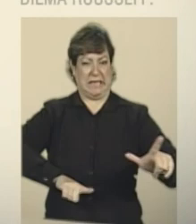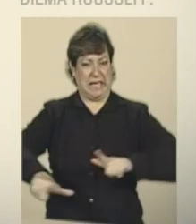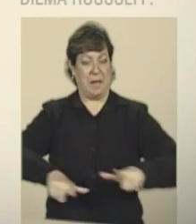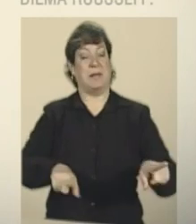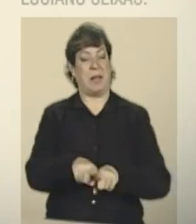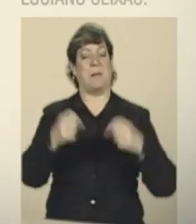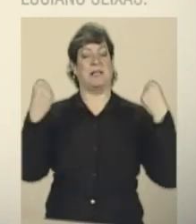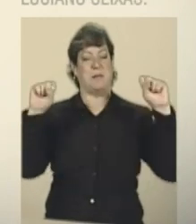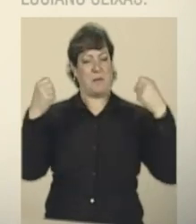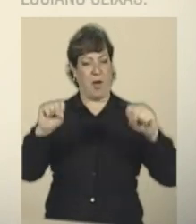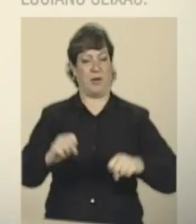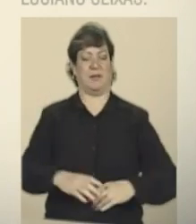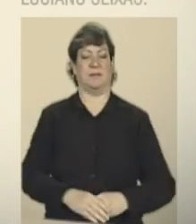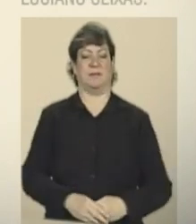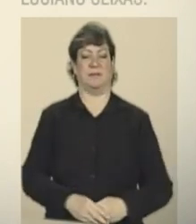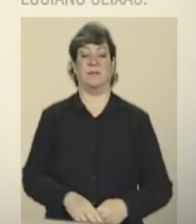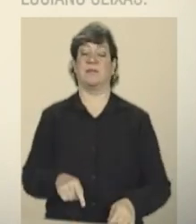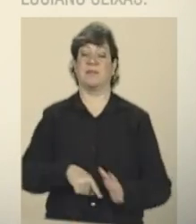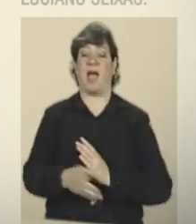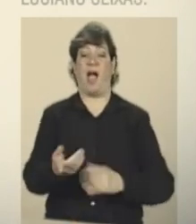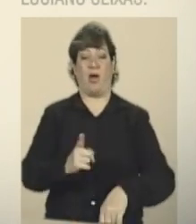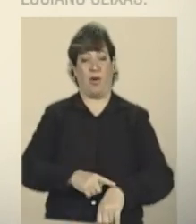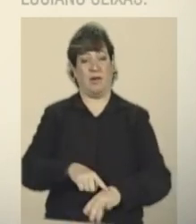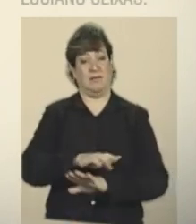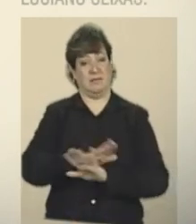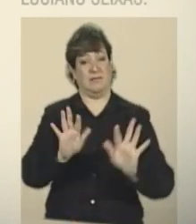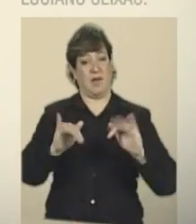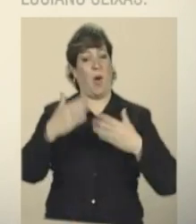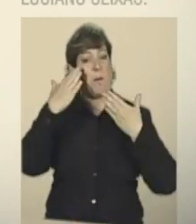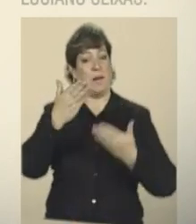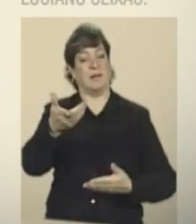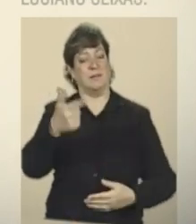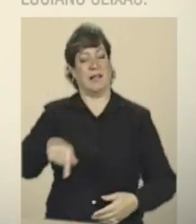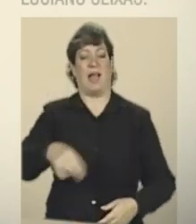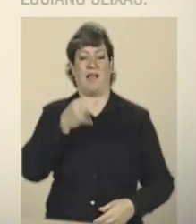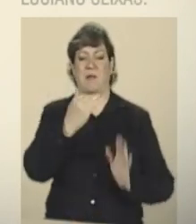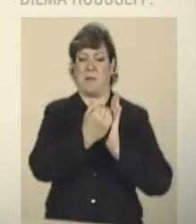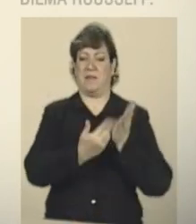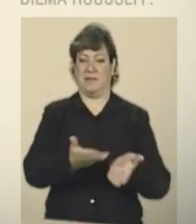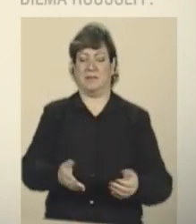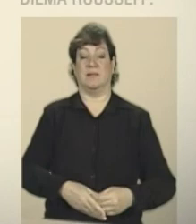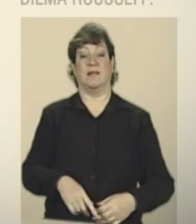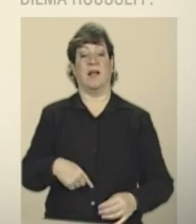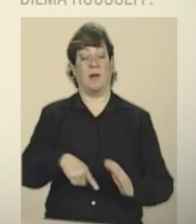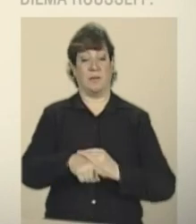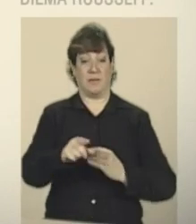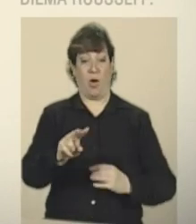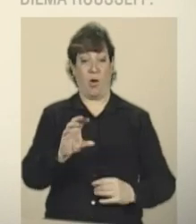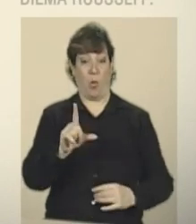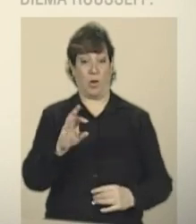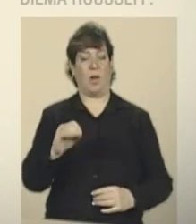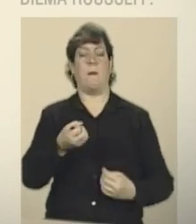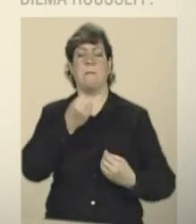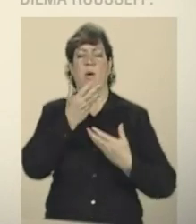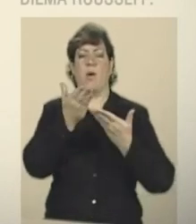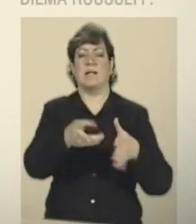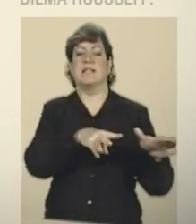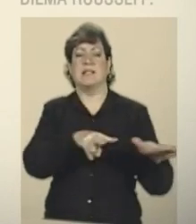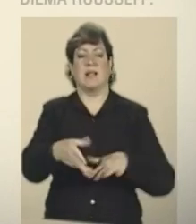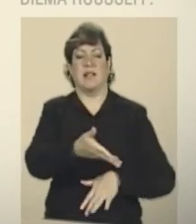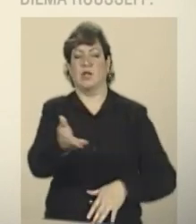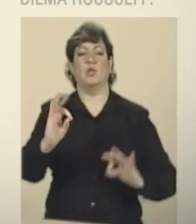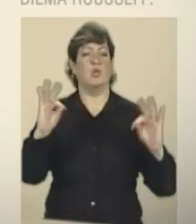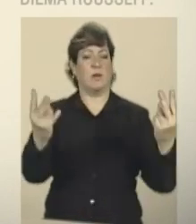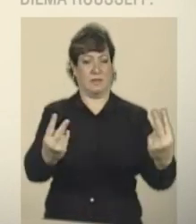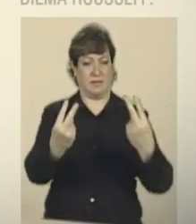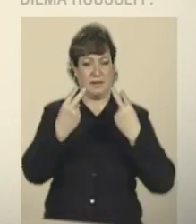e também no esporte Presidente Infelizmente o nosso tempo chegou ao fim obrigado por mais esse café olha Luciano uma ótima semana